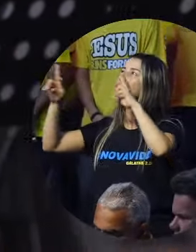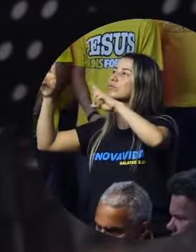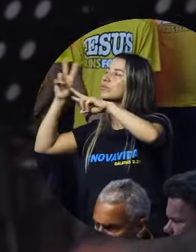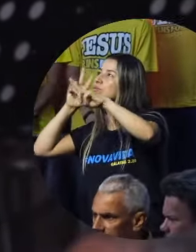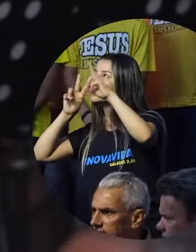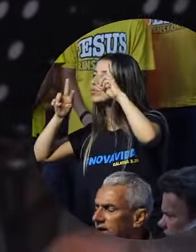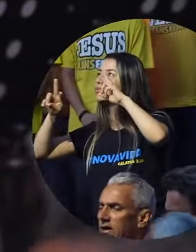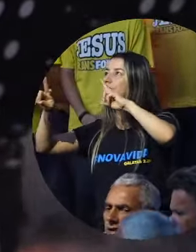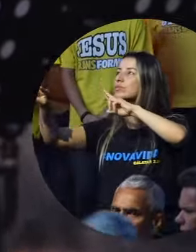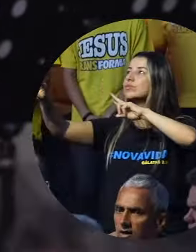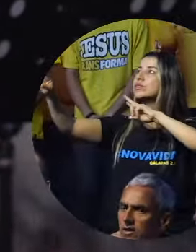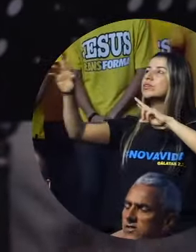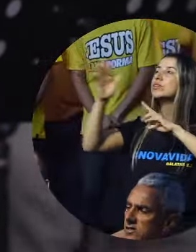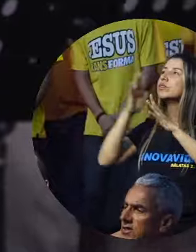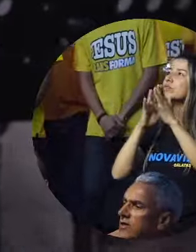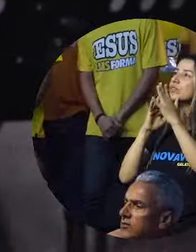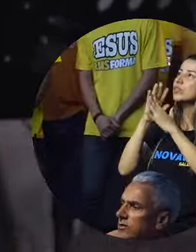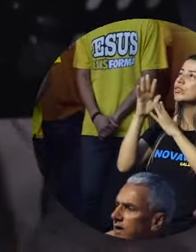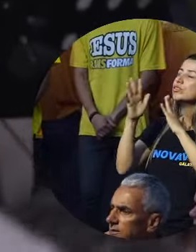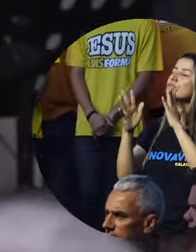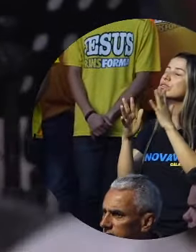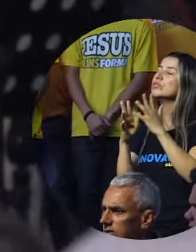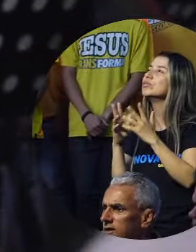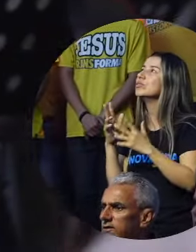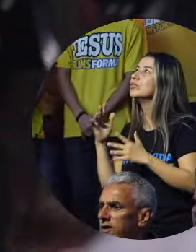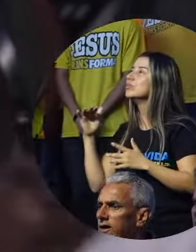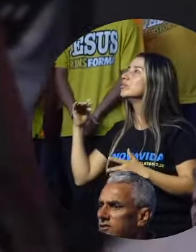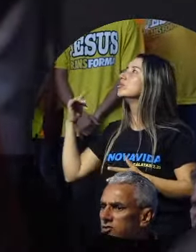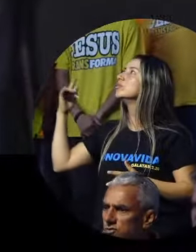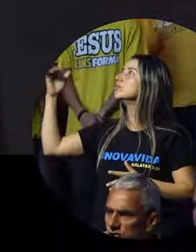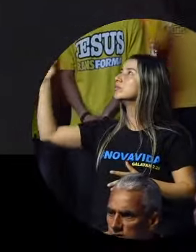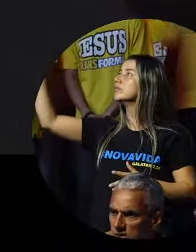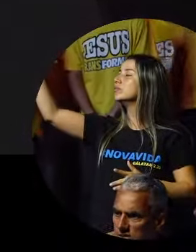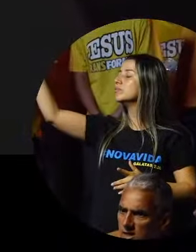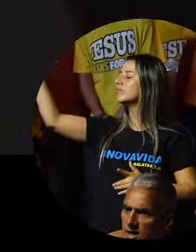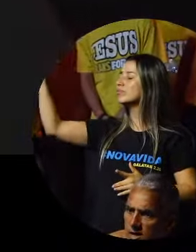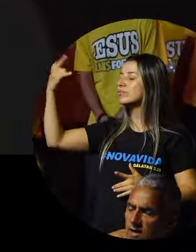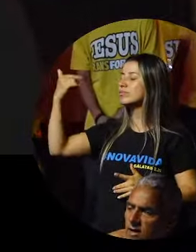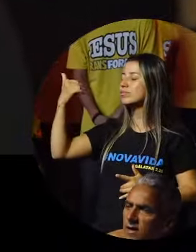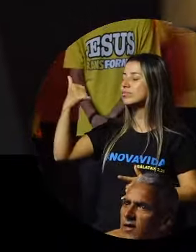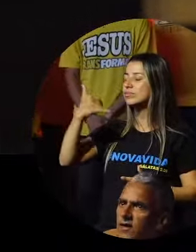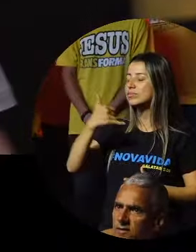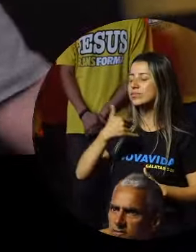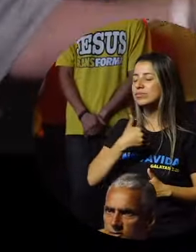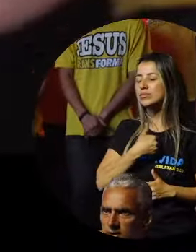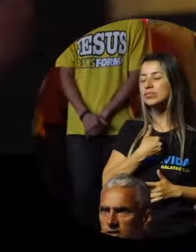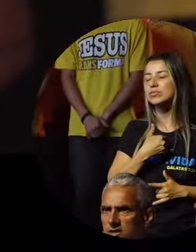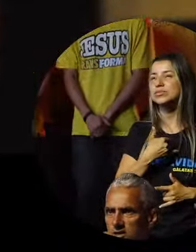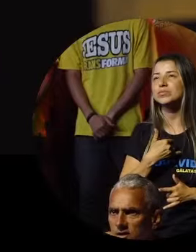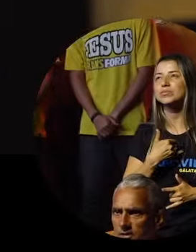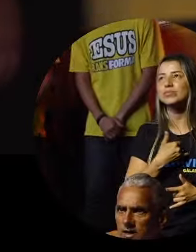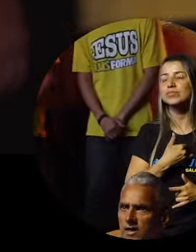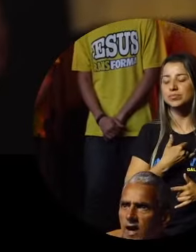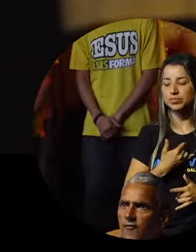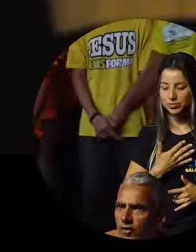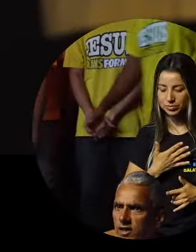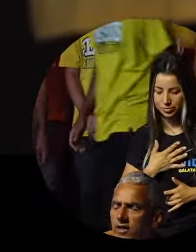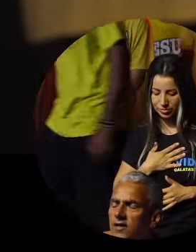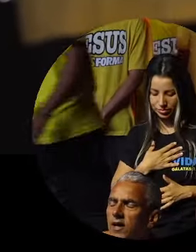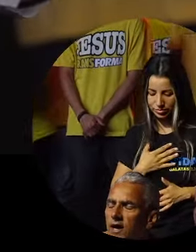a Tua voz. Fala de Tua justiça pela